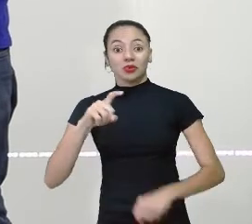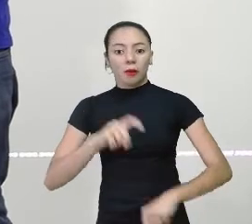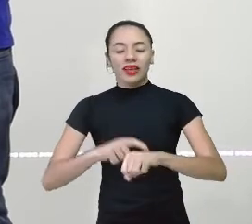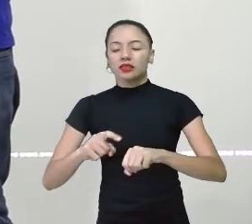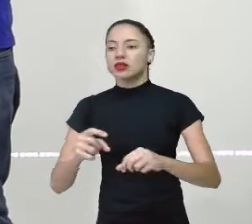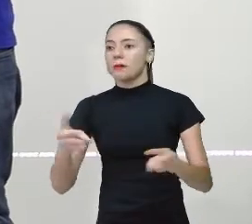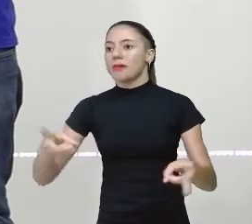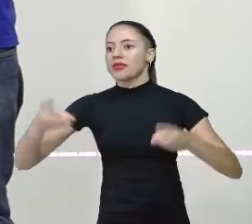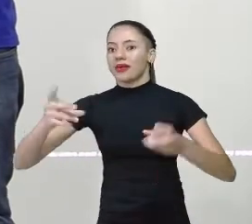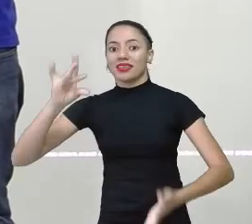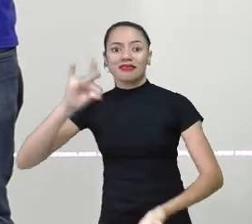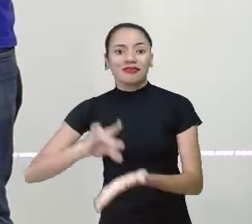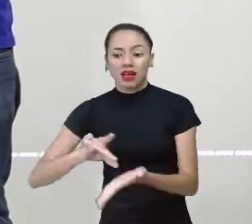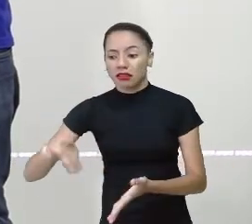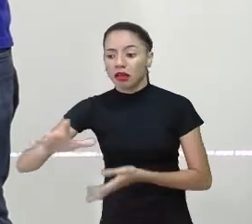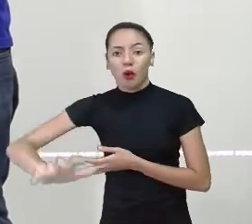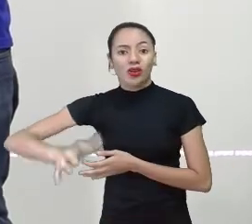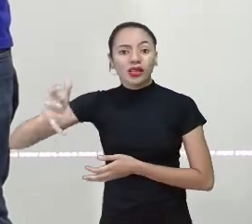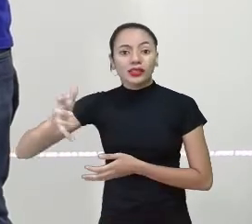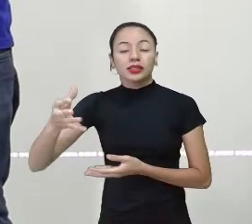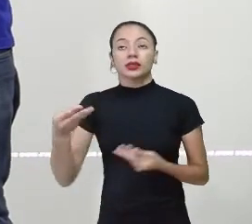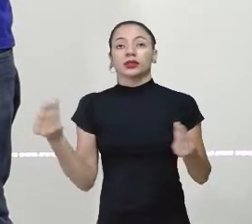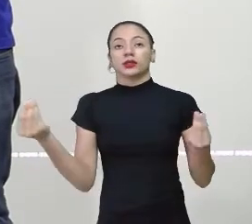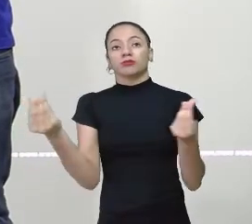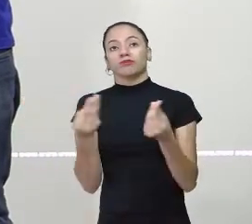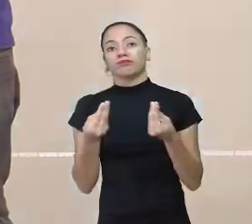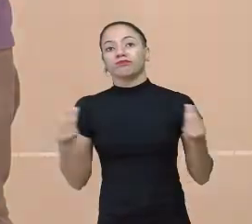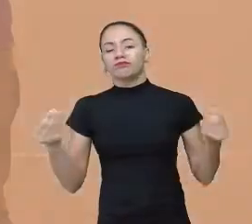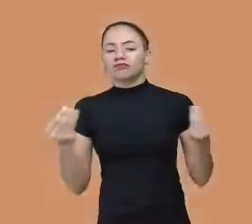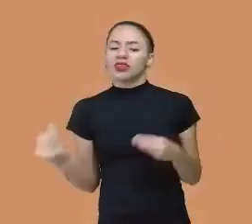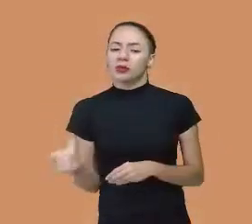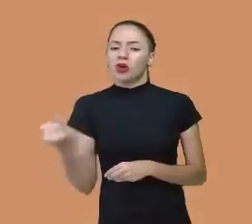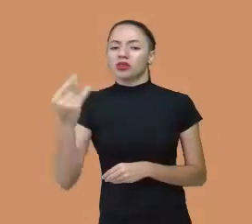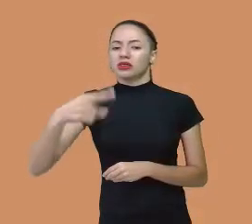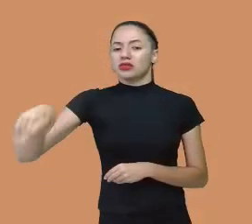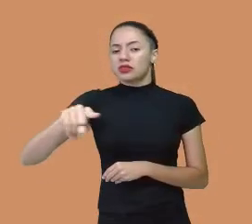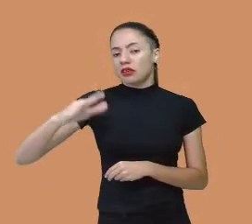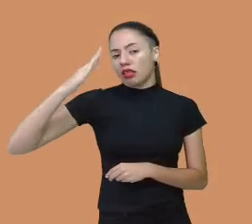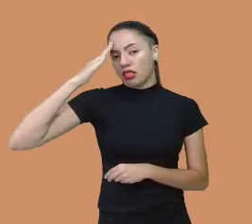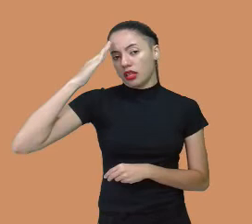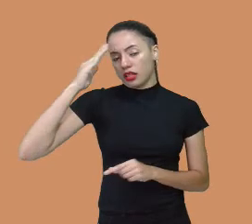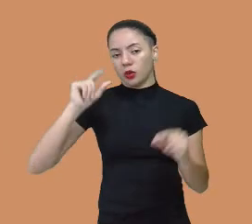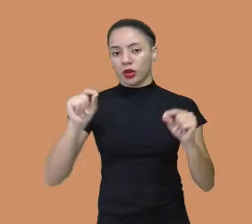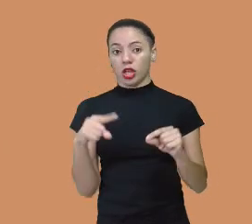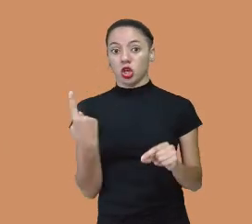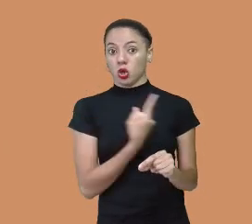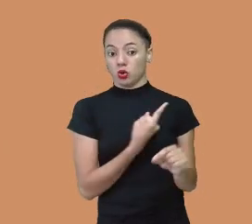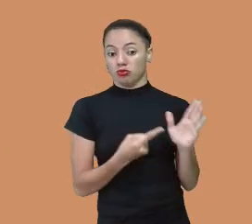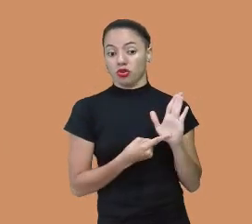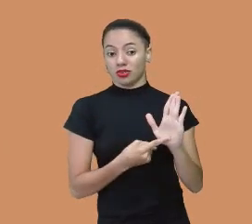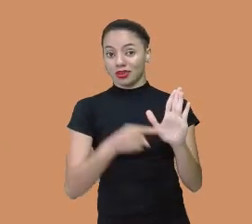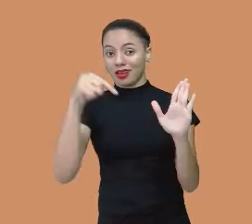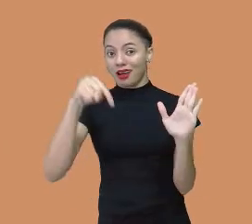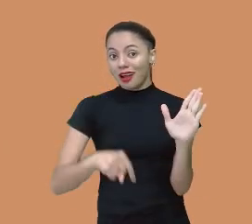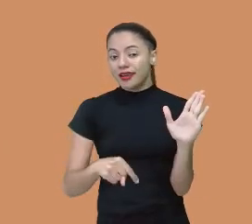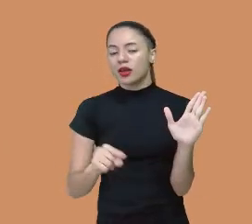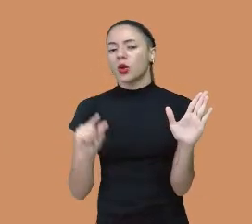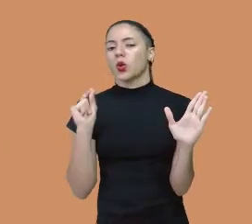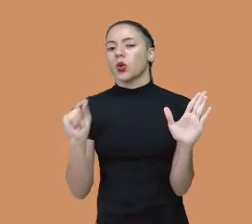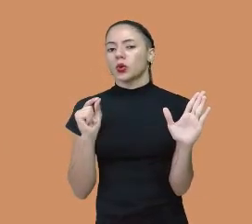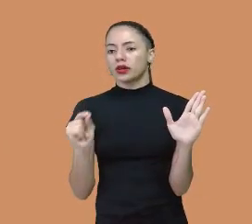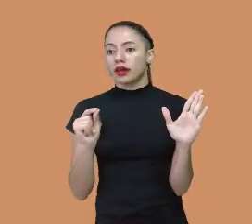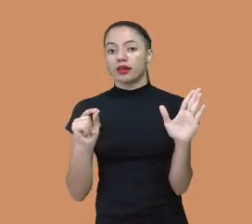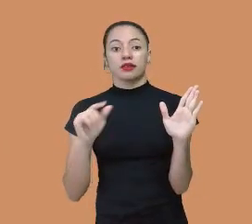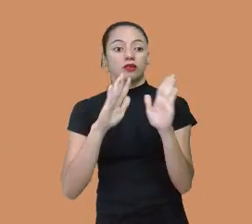ocorre, tá? Então, é muito importante vocês entenderem que o que a gente traz aqui, né, a gente traz